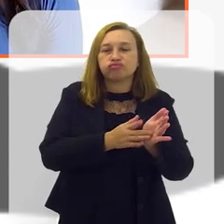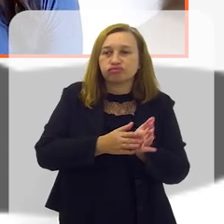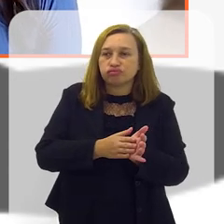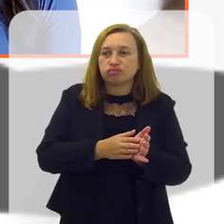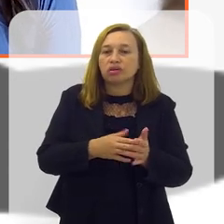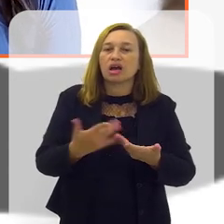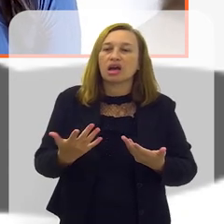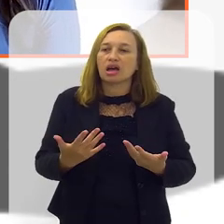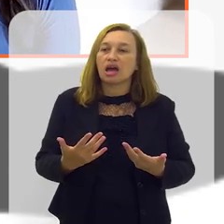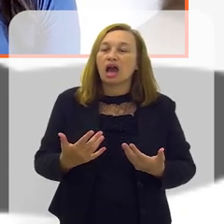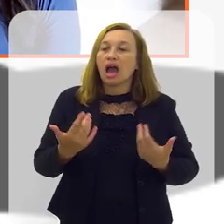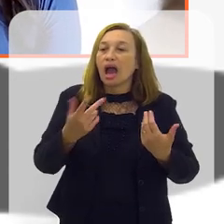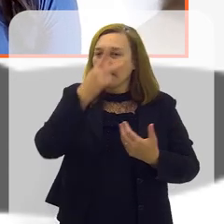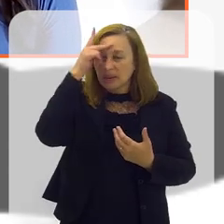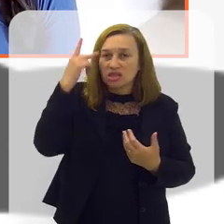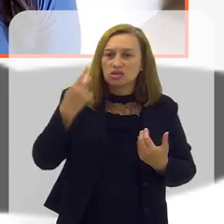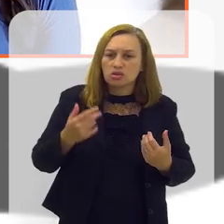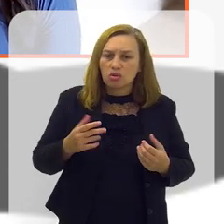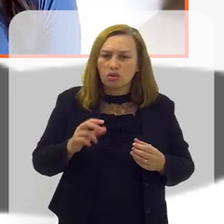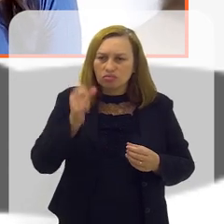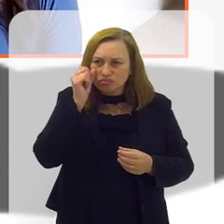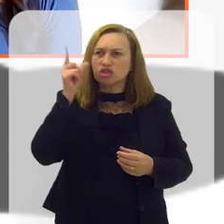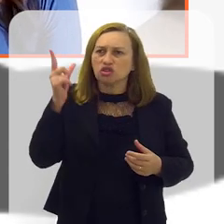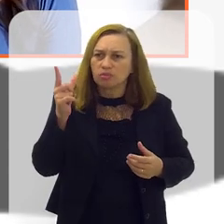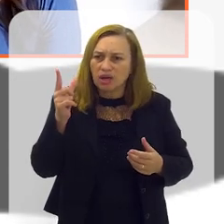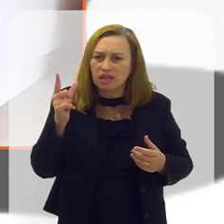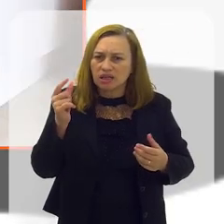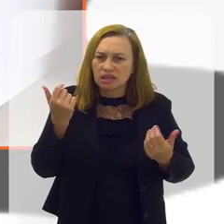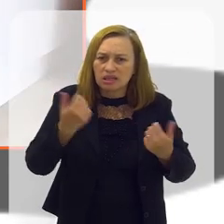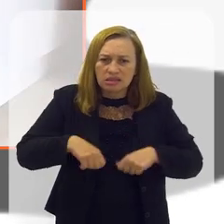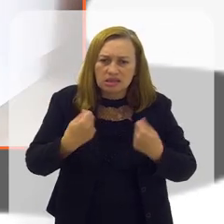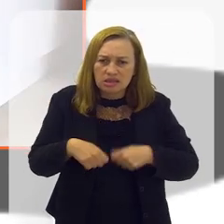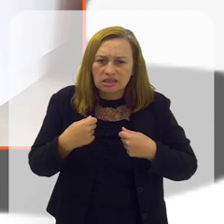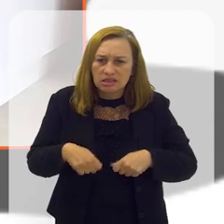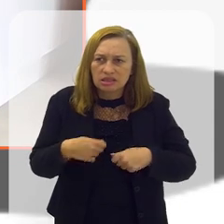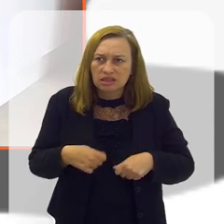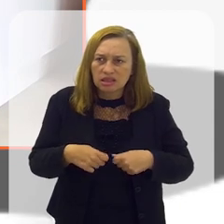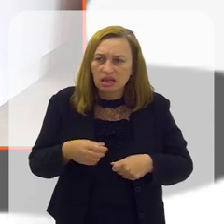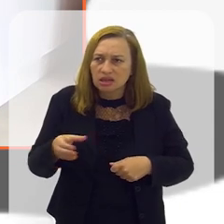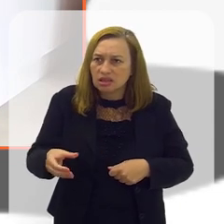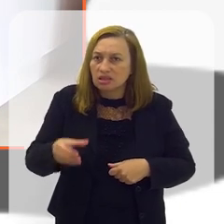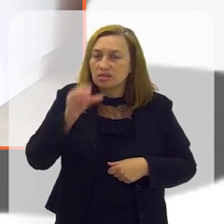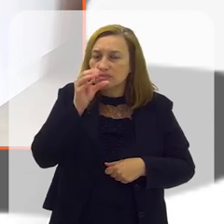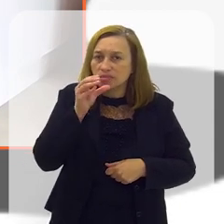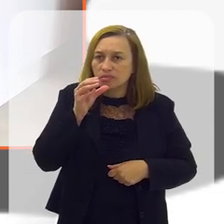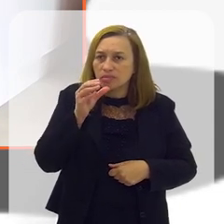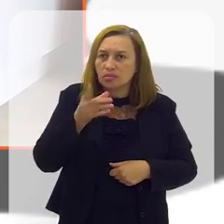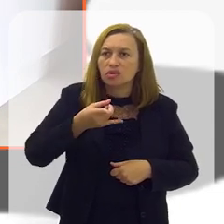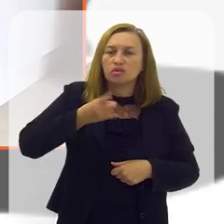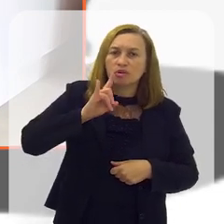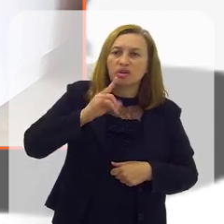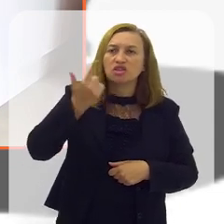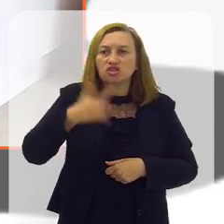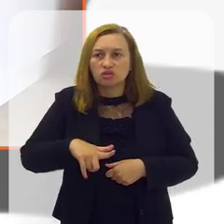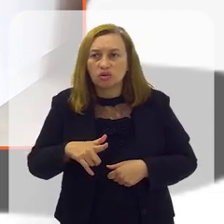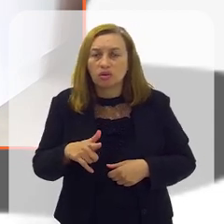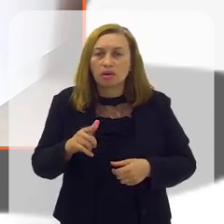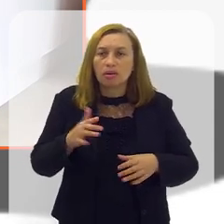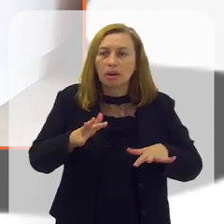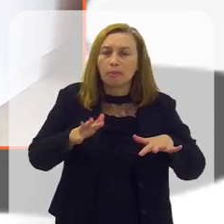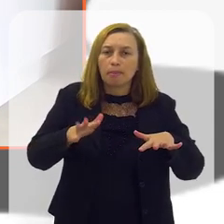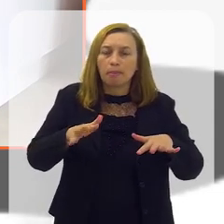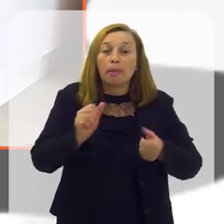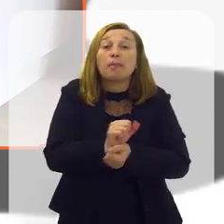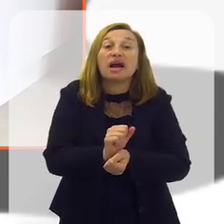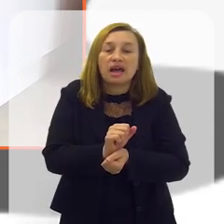aí. Então, a pessoa acorda e tem necessidade imediata de uma ingesta de bebida alcoólica.